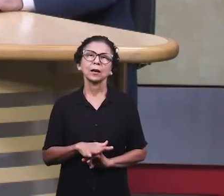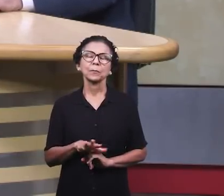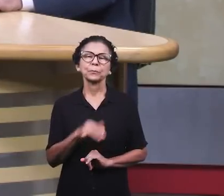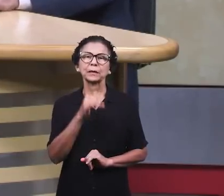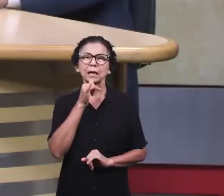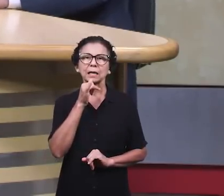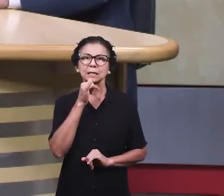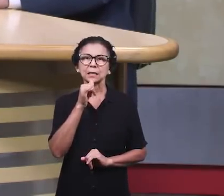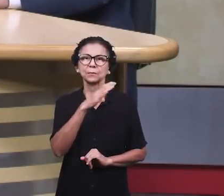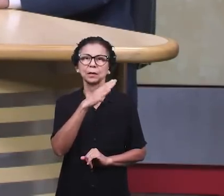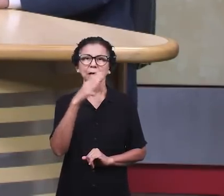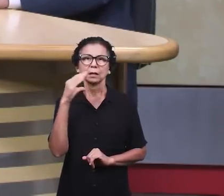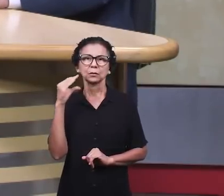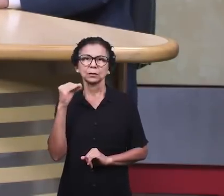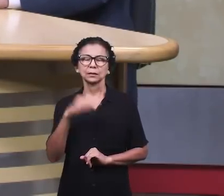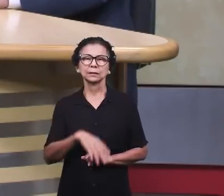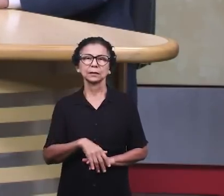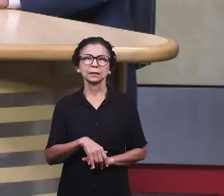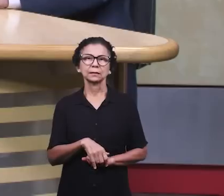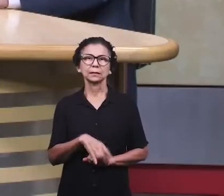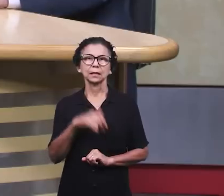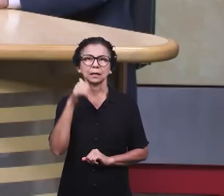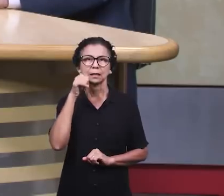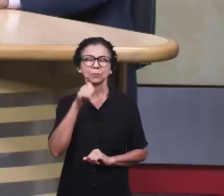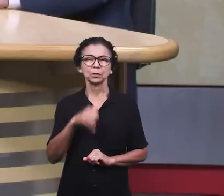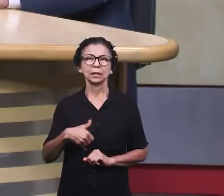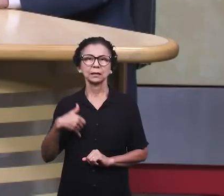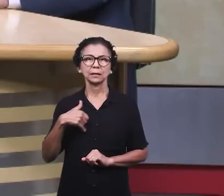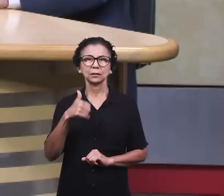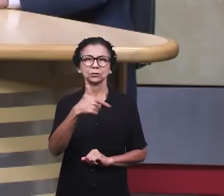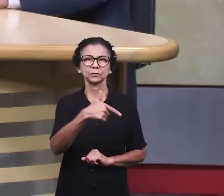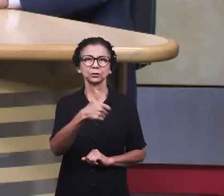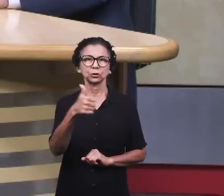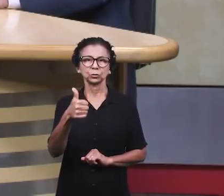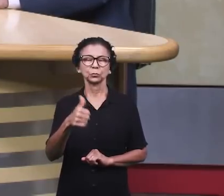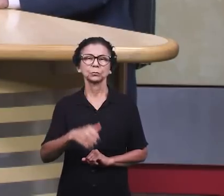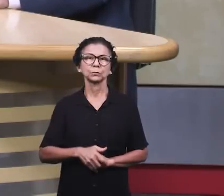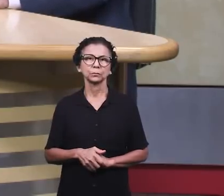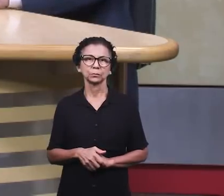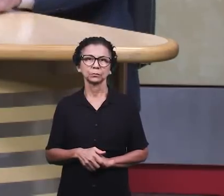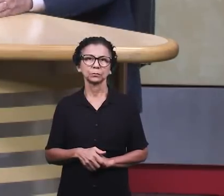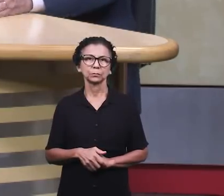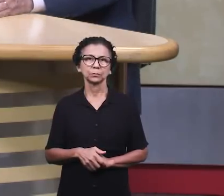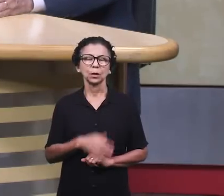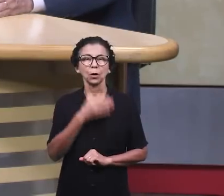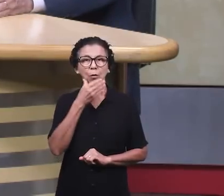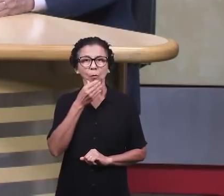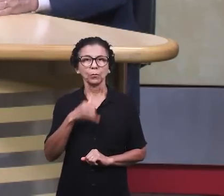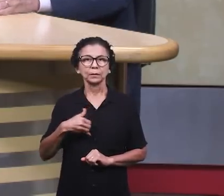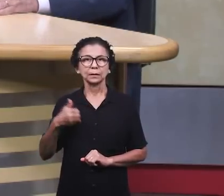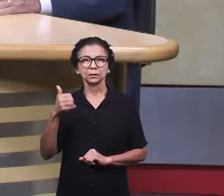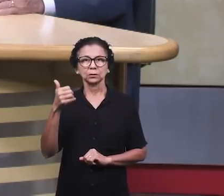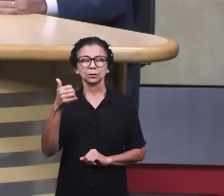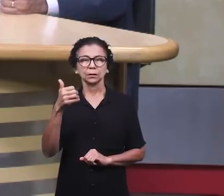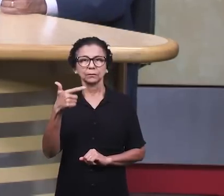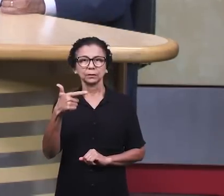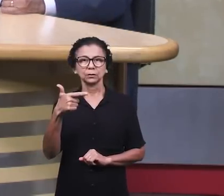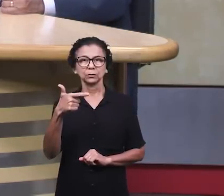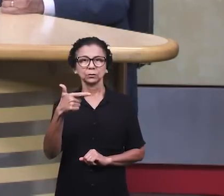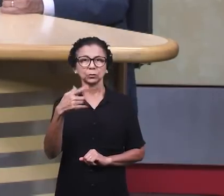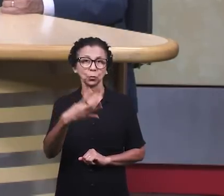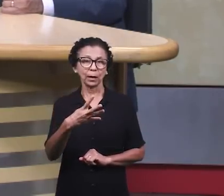por exemplo, a adolescência, por exemplo, na mulher pode ir até 21 anos, no homem até 24 e tal. Nada daquelas datas e tal. Mas